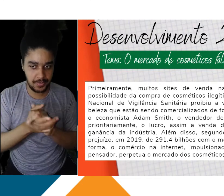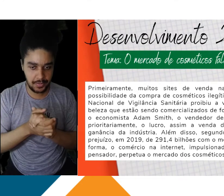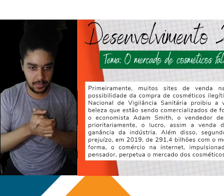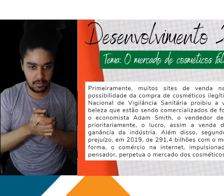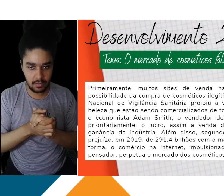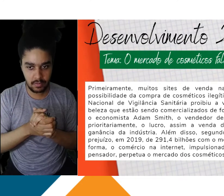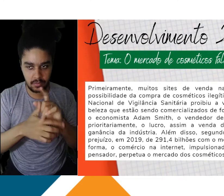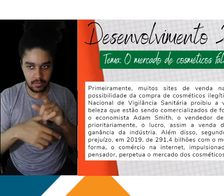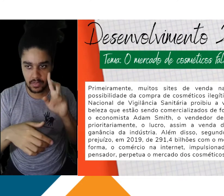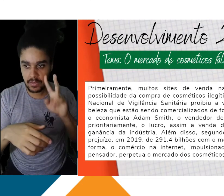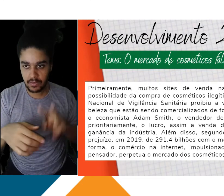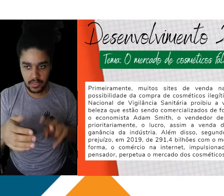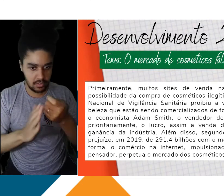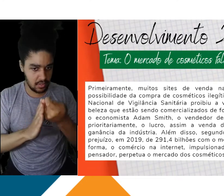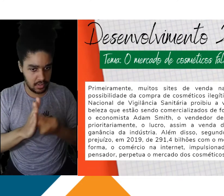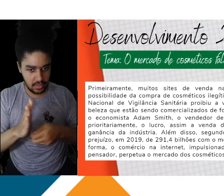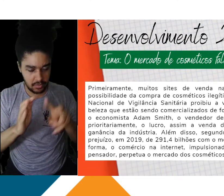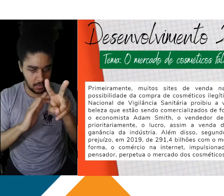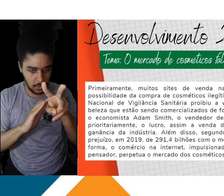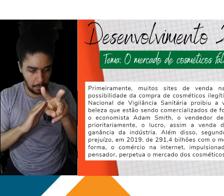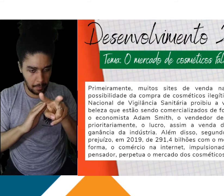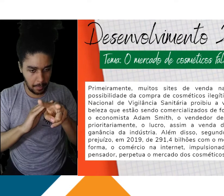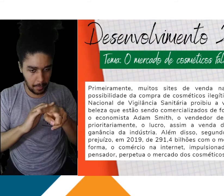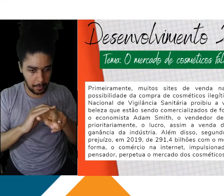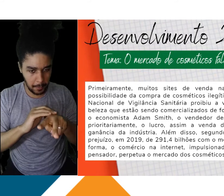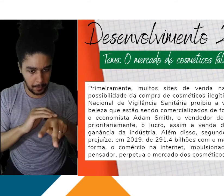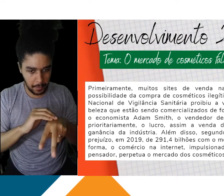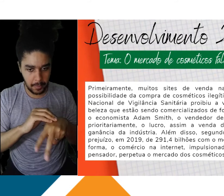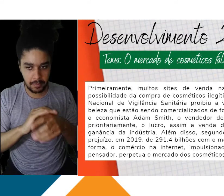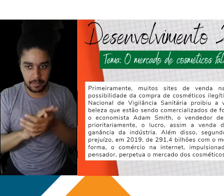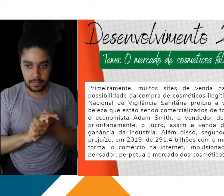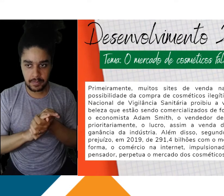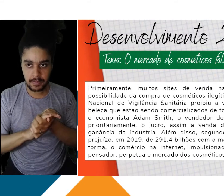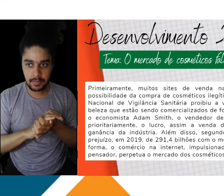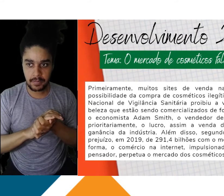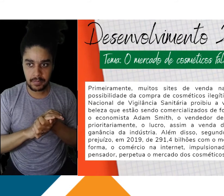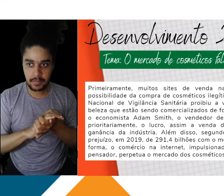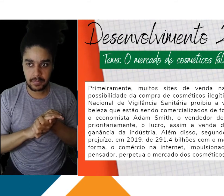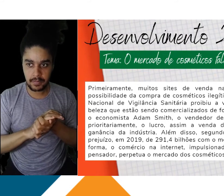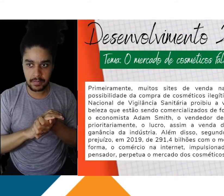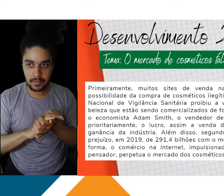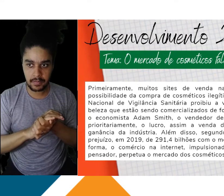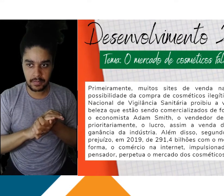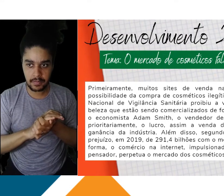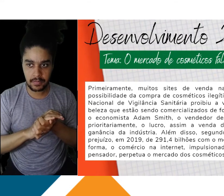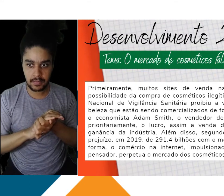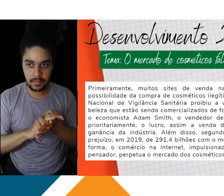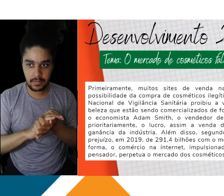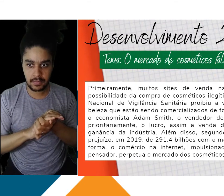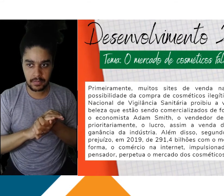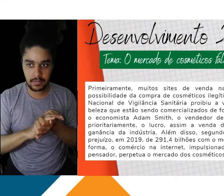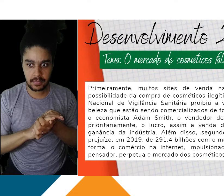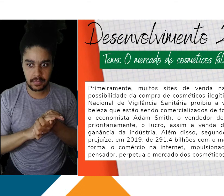de cosméticos ilegítimos. Assim, a Anvisa, Agência Nacional de Vigilância Sanitária, proibiu a venda de produtos de higiene e